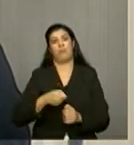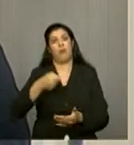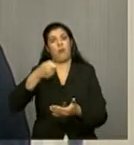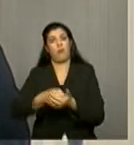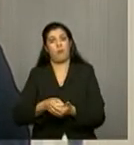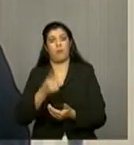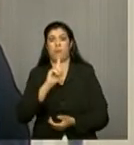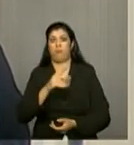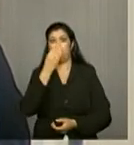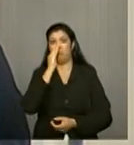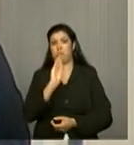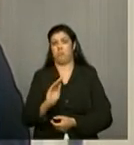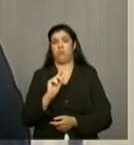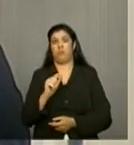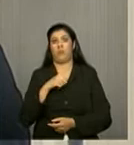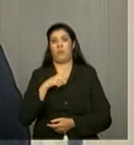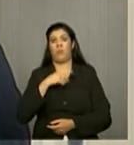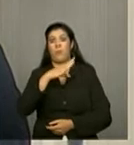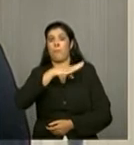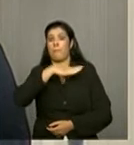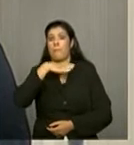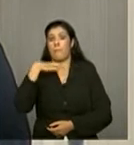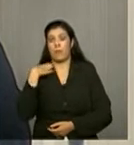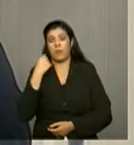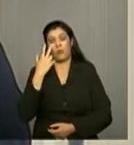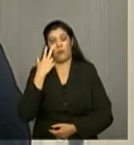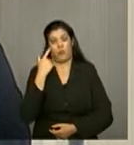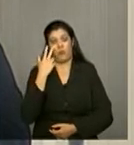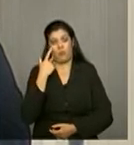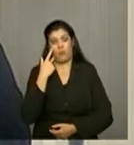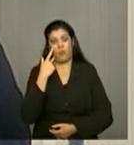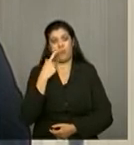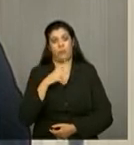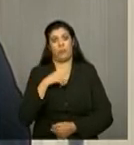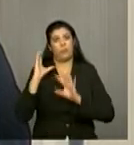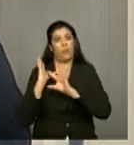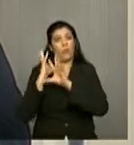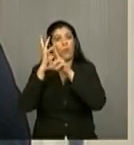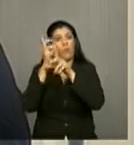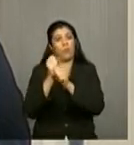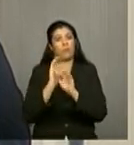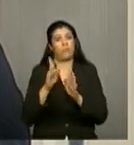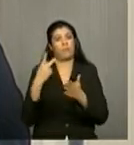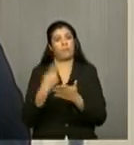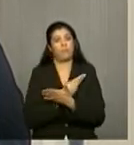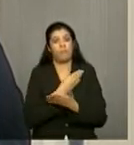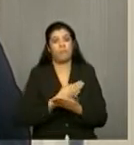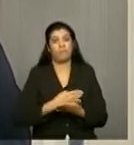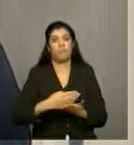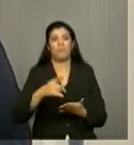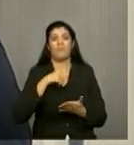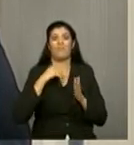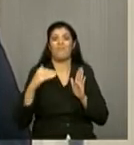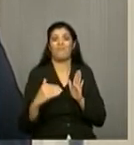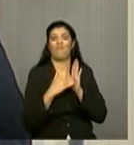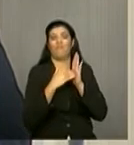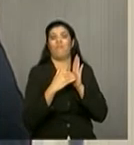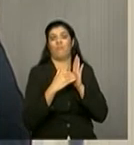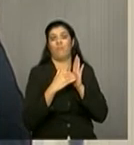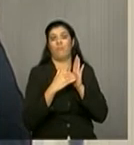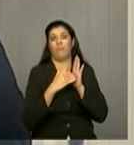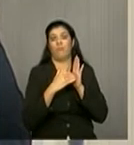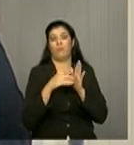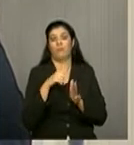negar que será produzido na morte de causa natural o tempo transcorrido uespi uma limitação de um